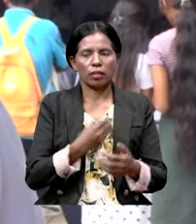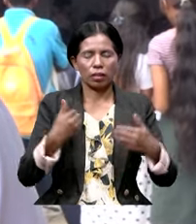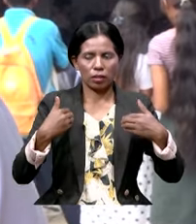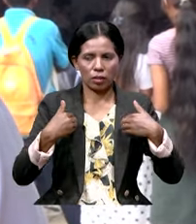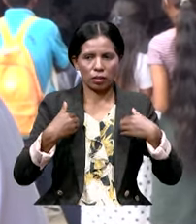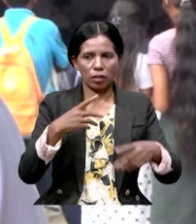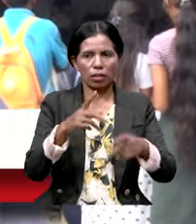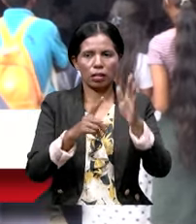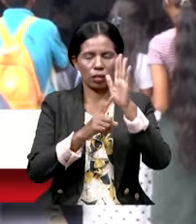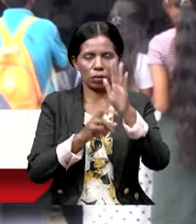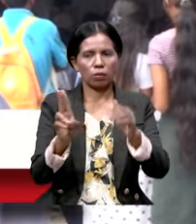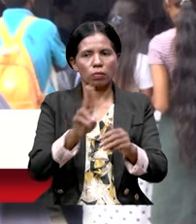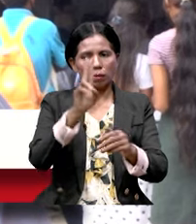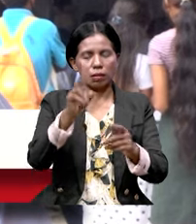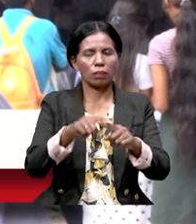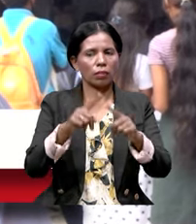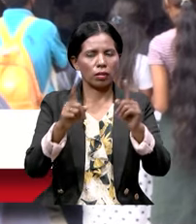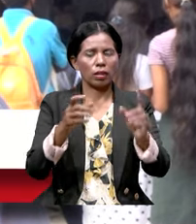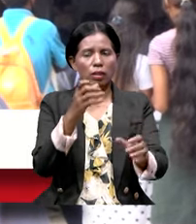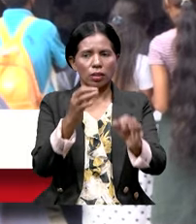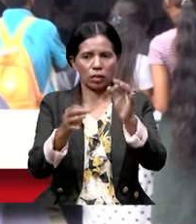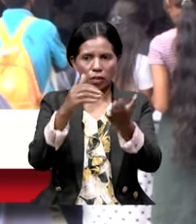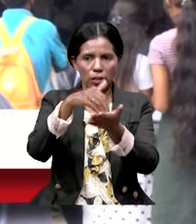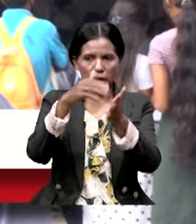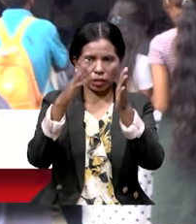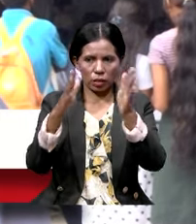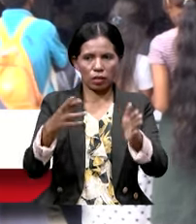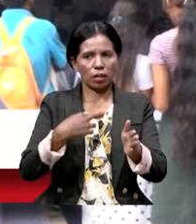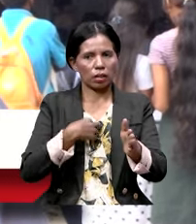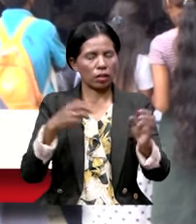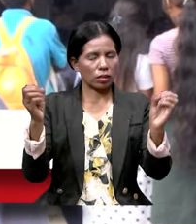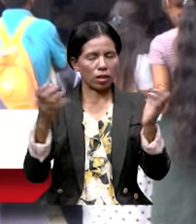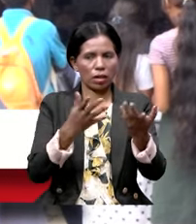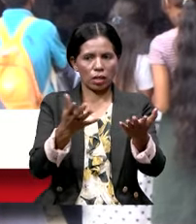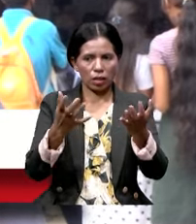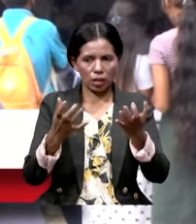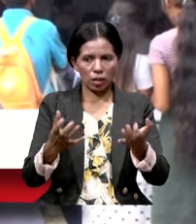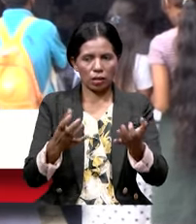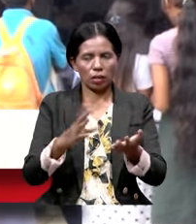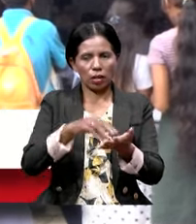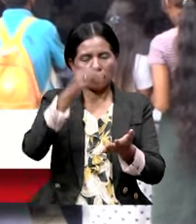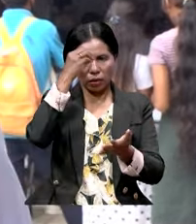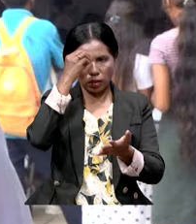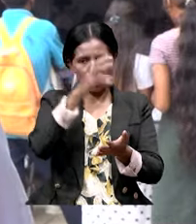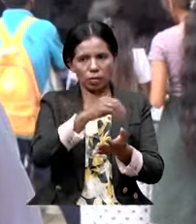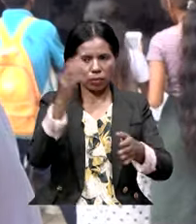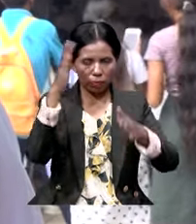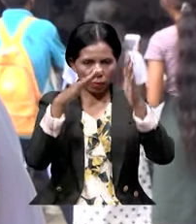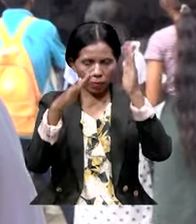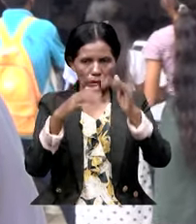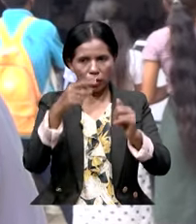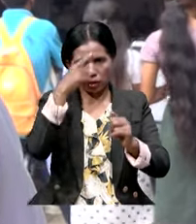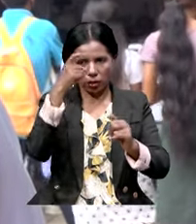a tua tu utiliza. Mas quando o estudante rasse que lá ia boa vontade a tu apreende, nemos problema.